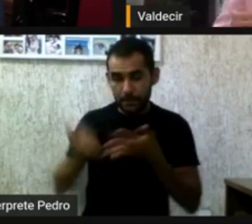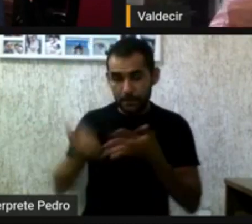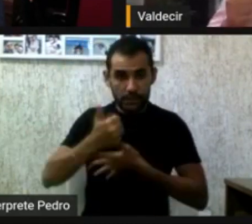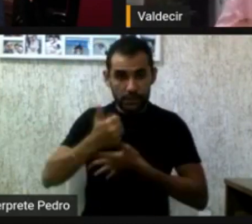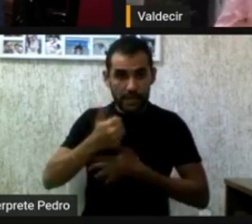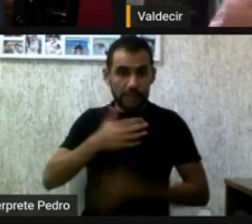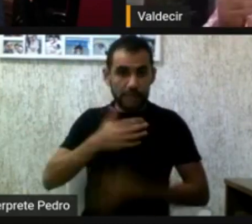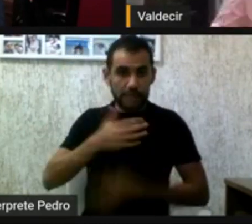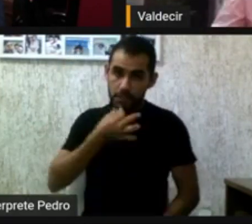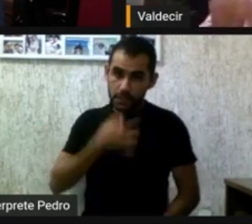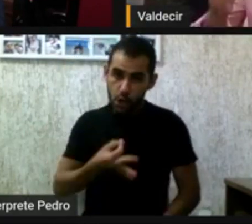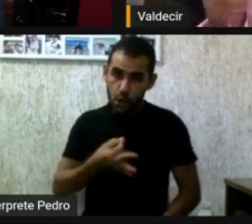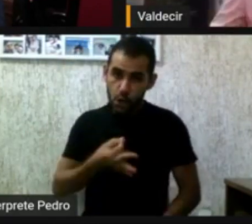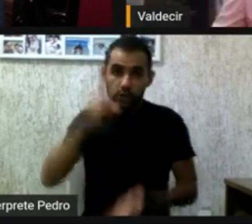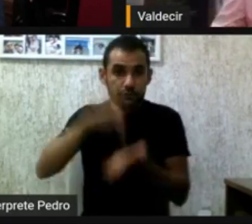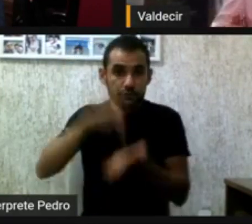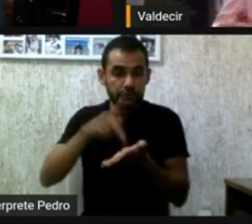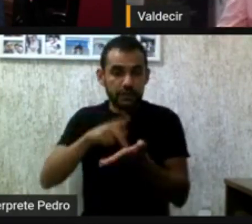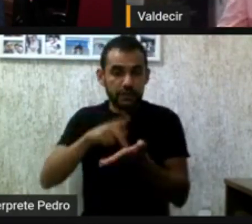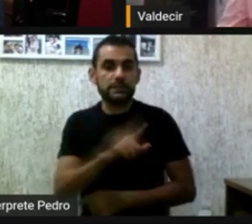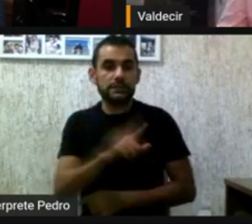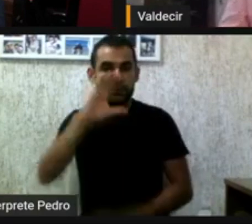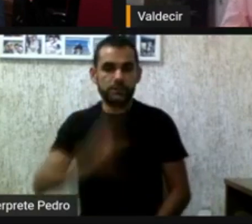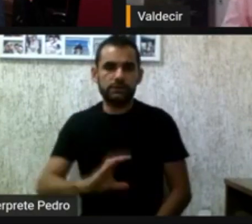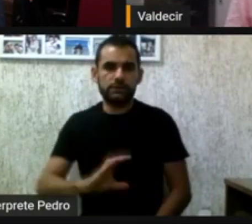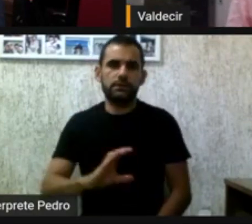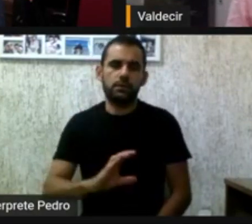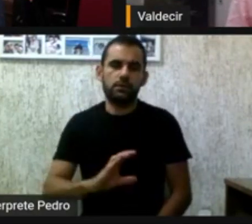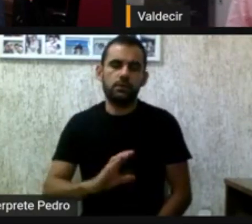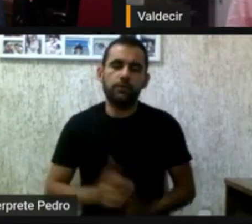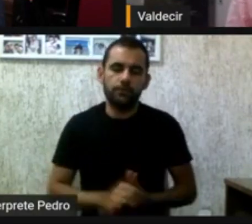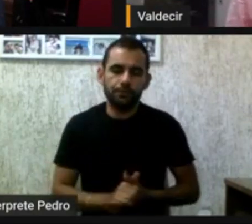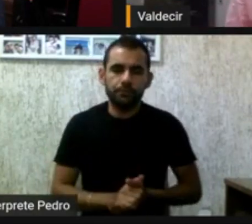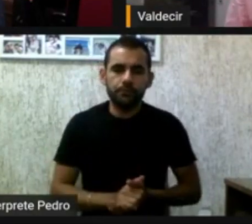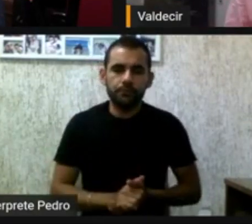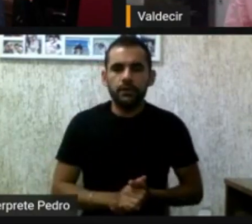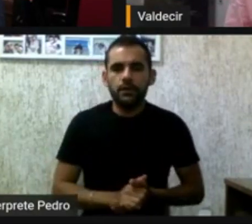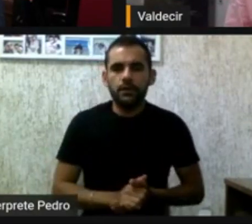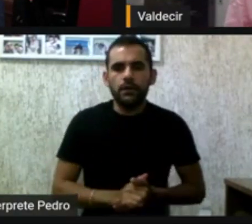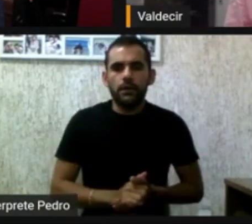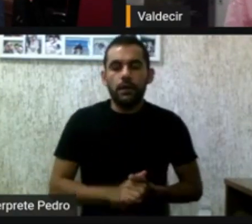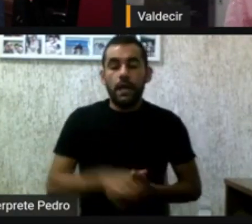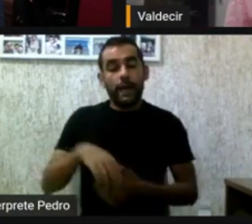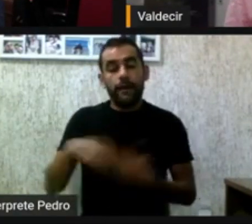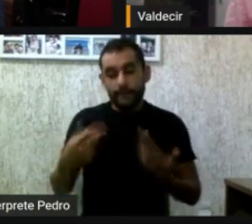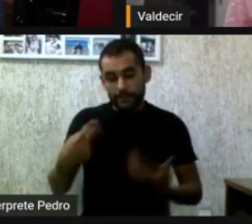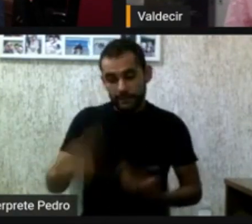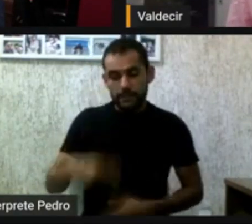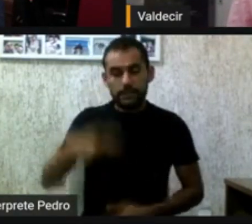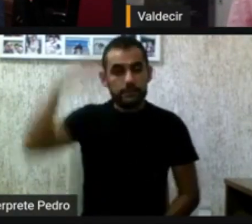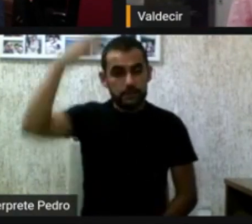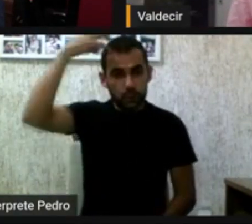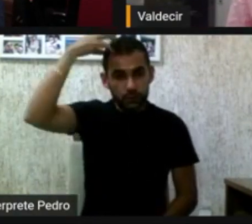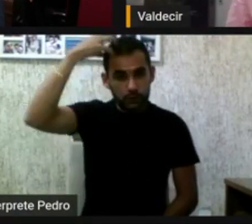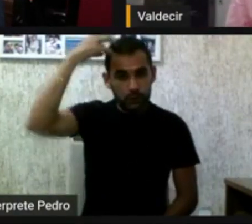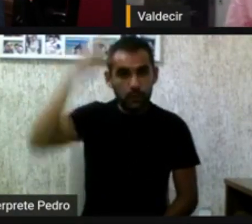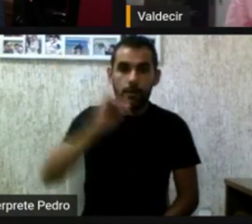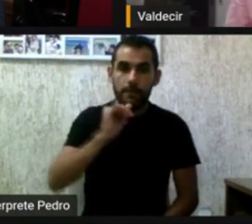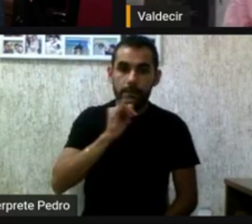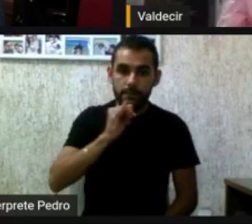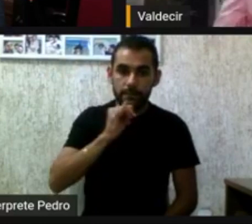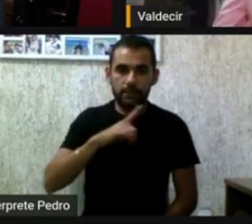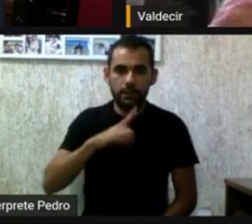de fato, atenda o nosso cidadão. Tá? A outra coisa que nós temos em São João del Rei são